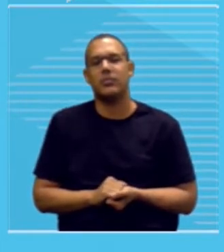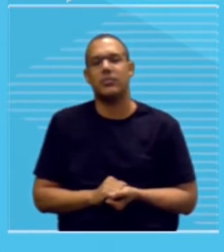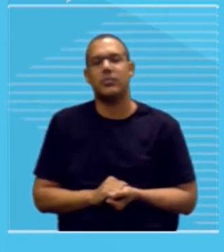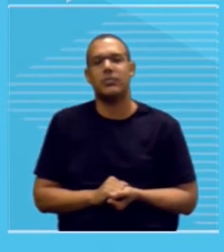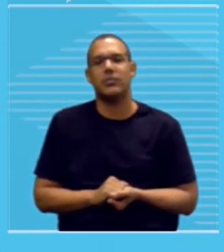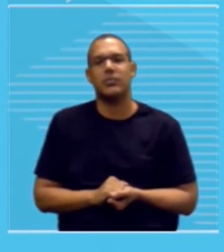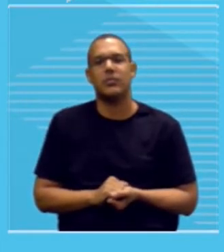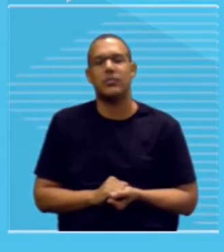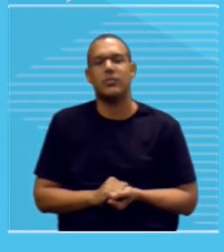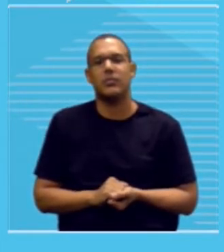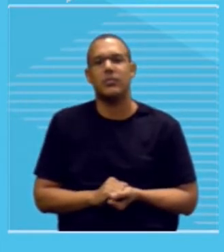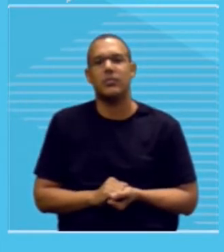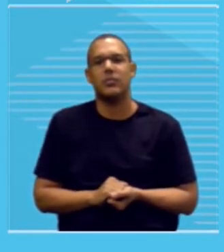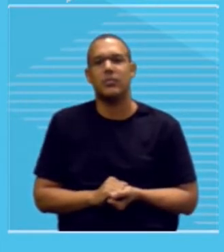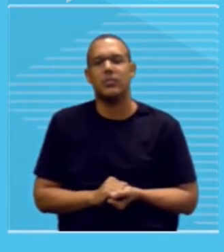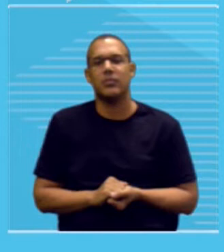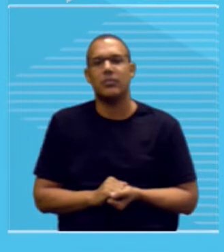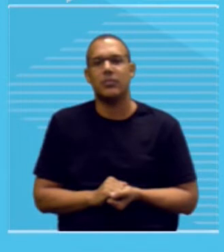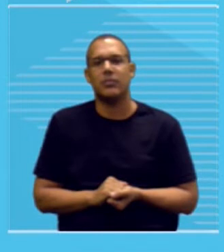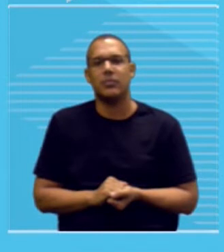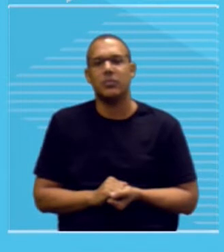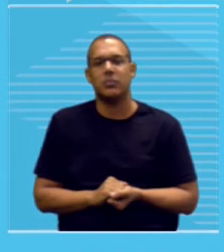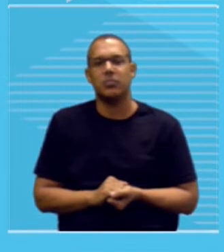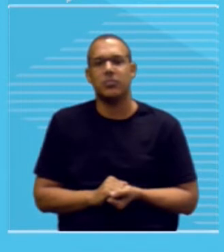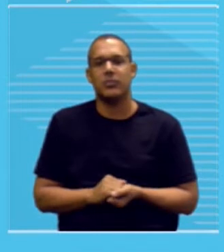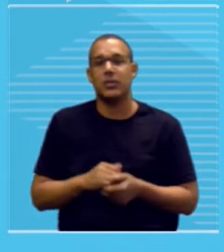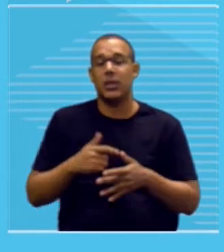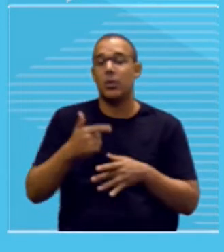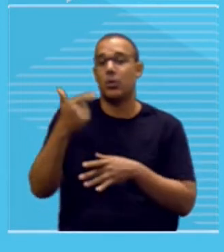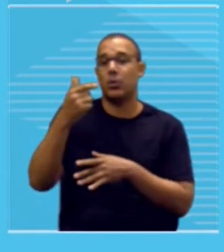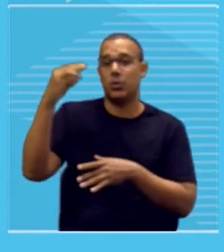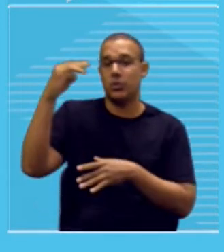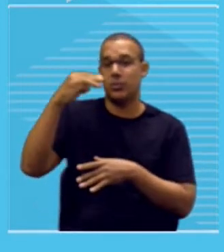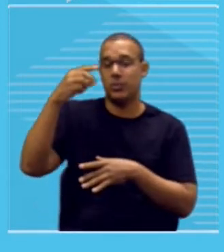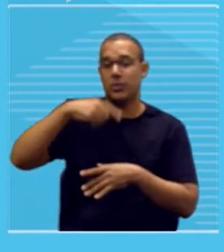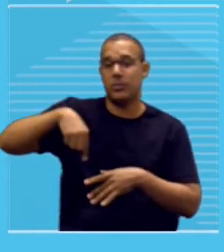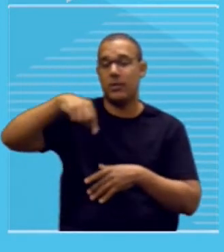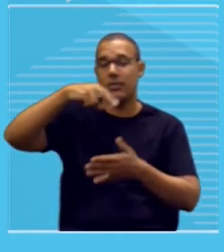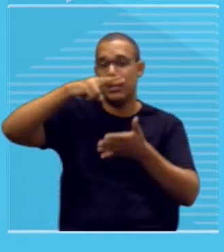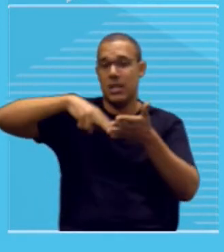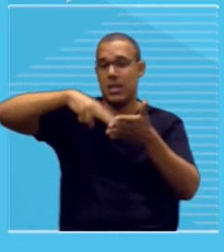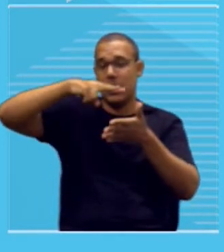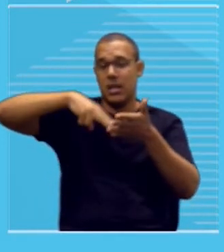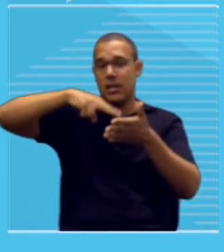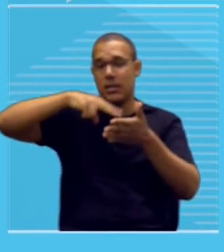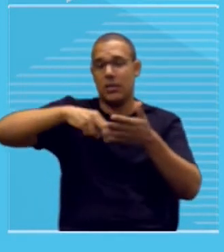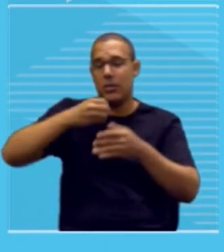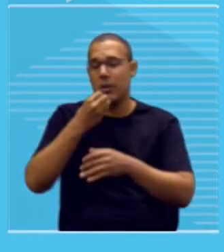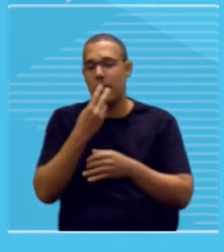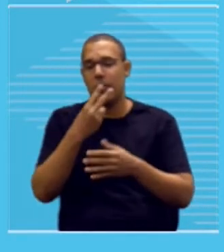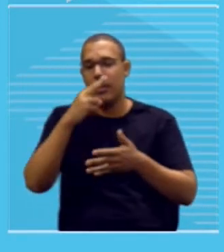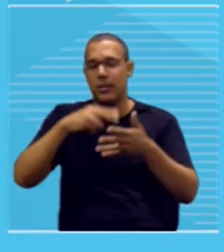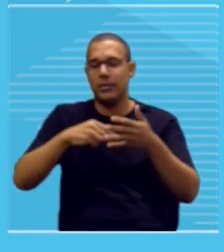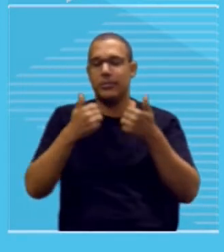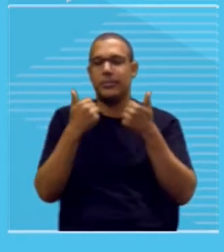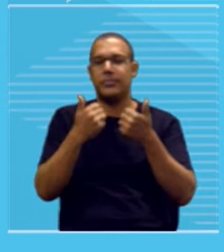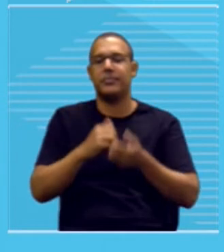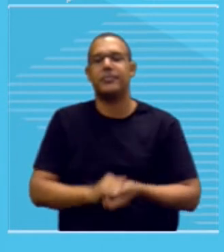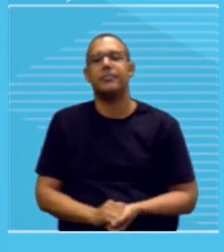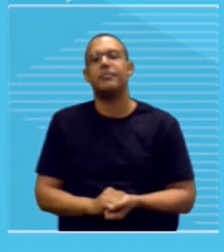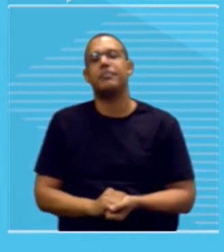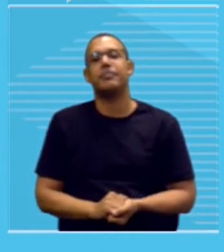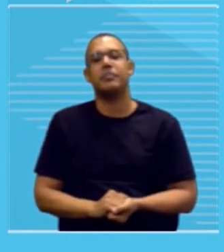para gente em pessoal vamos lá então dois minutinhos para leitura de vocês em boa leitura